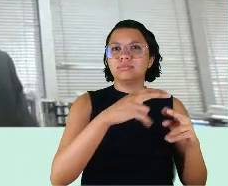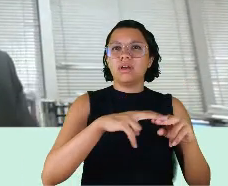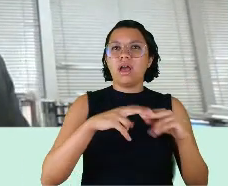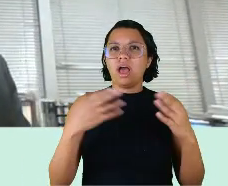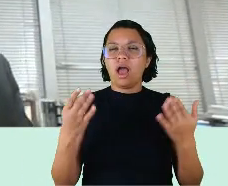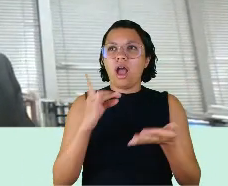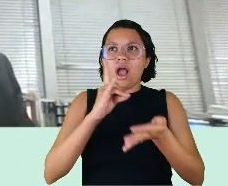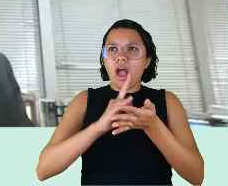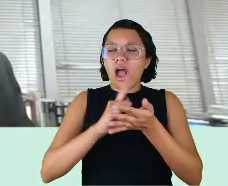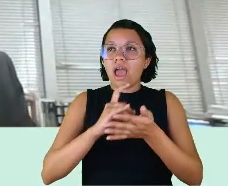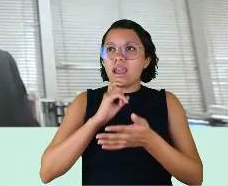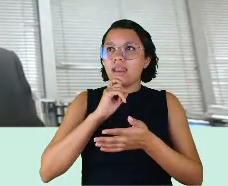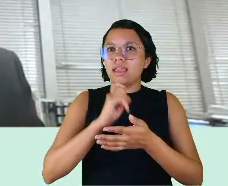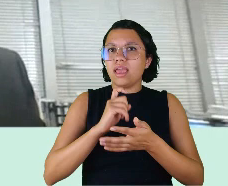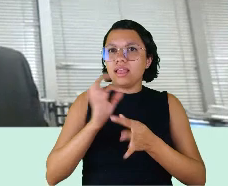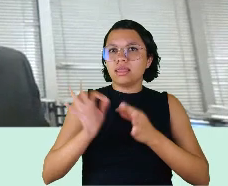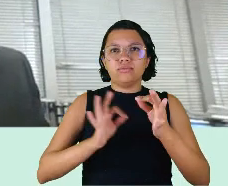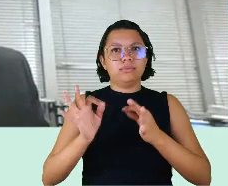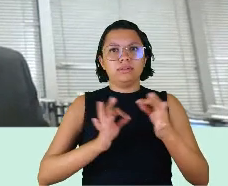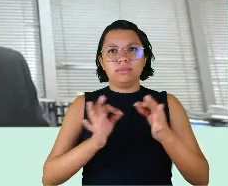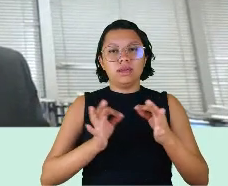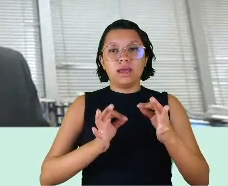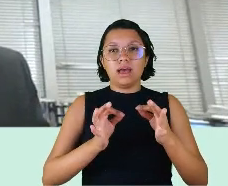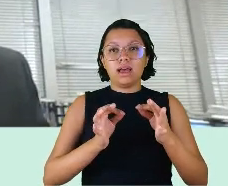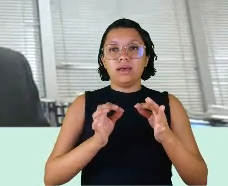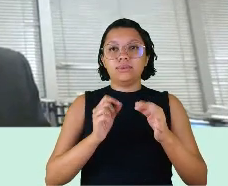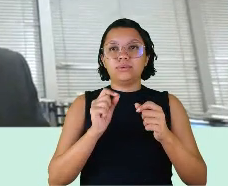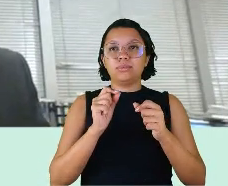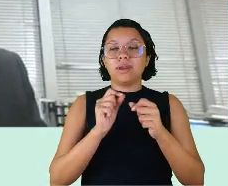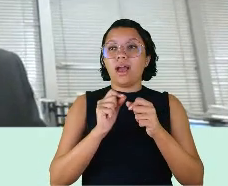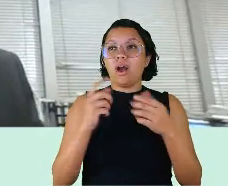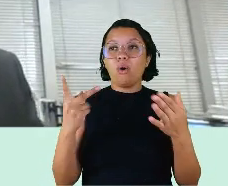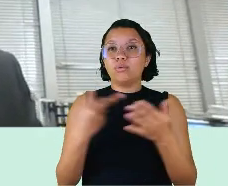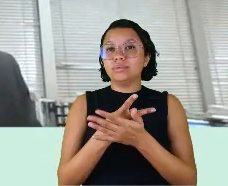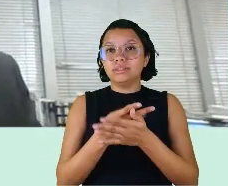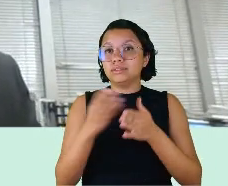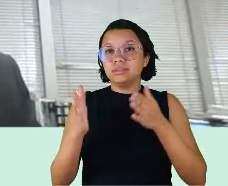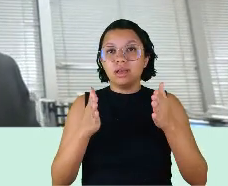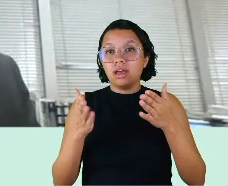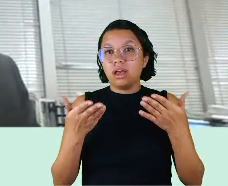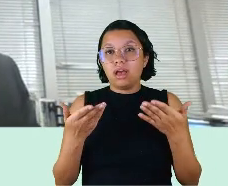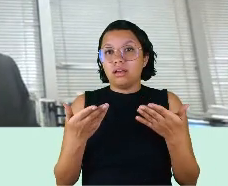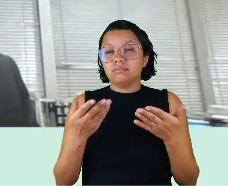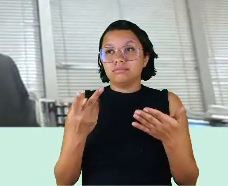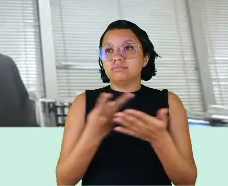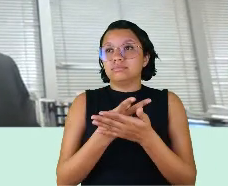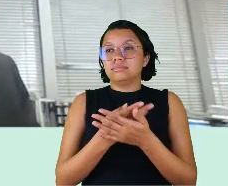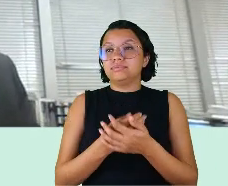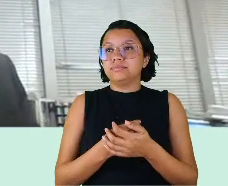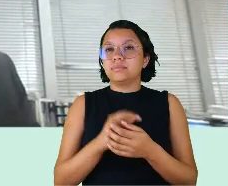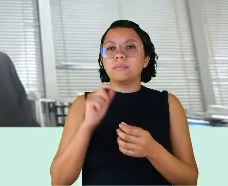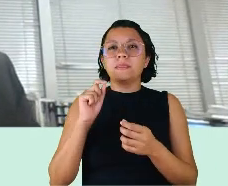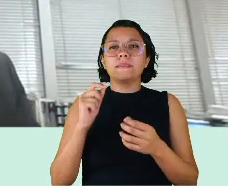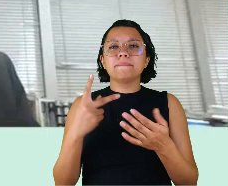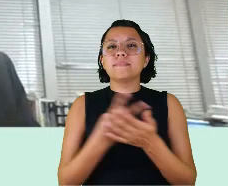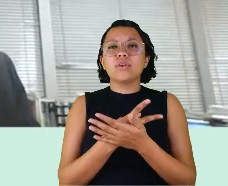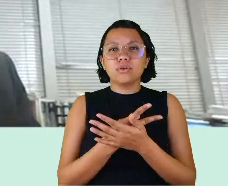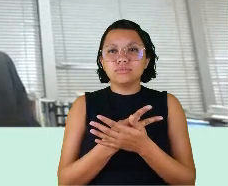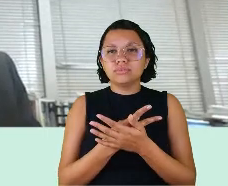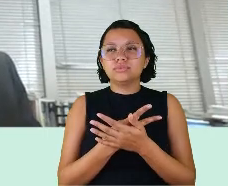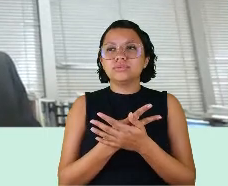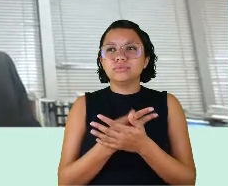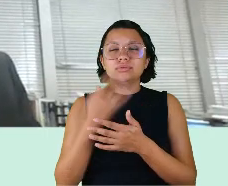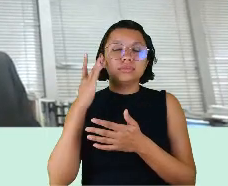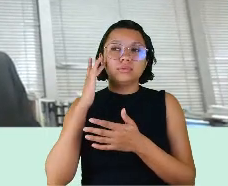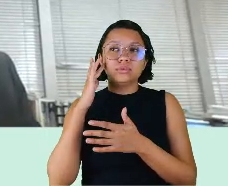essa realidade, ninguém estava preparado para passar o que nós estamos passando agora. Então, o que tem acontecido?